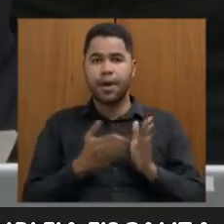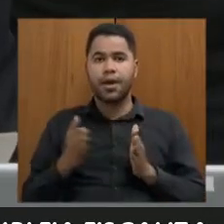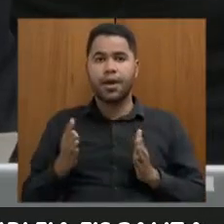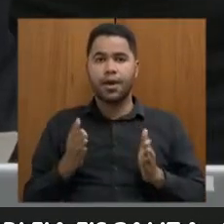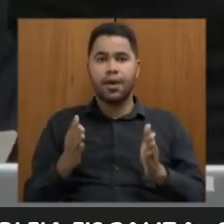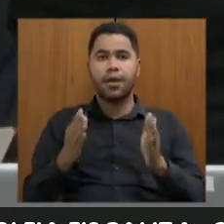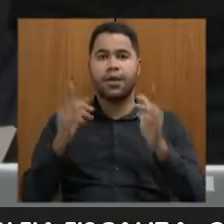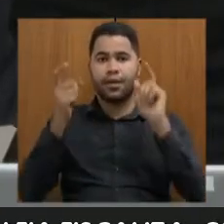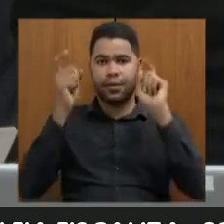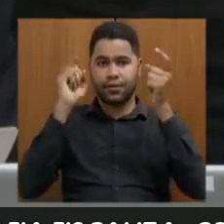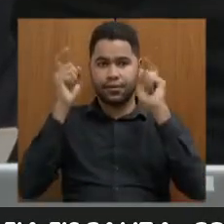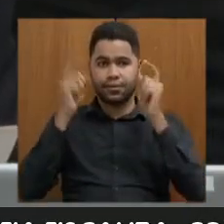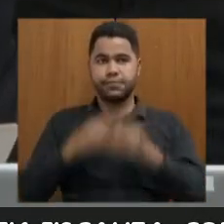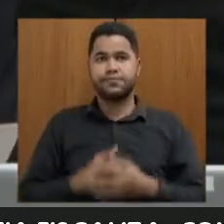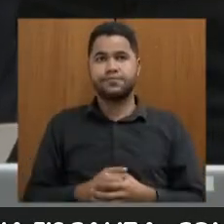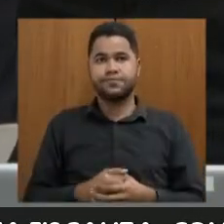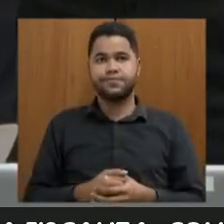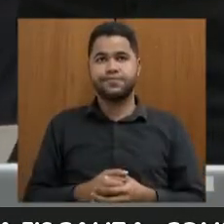reunião